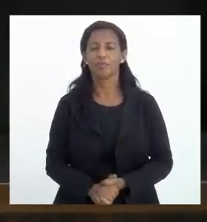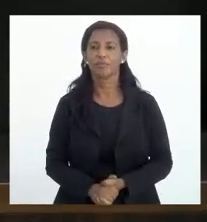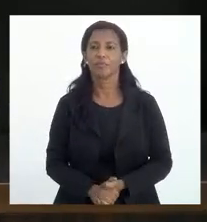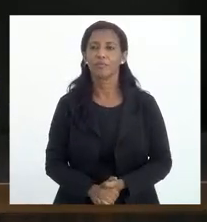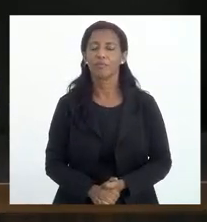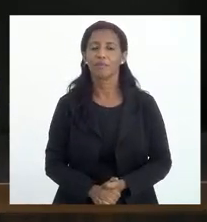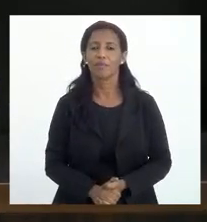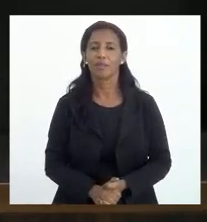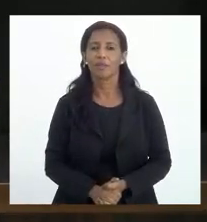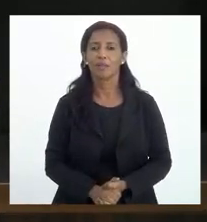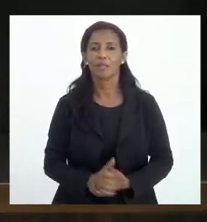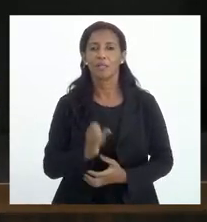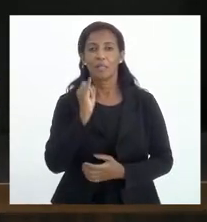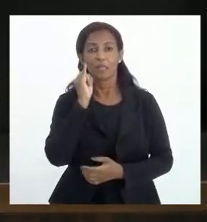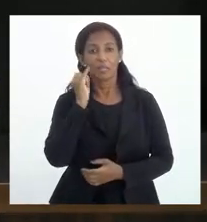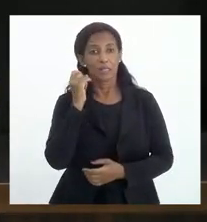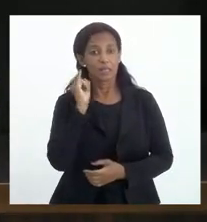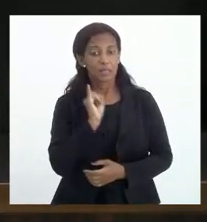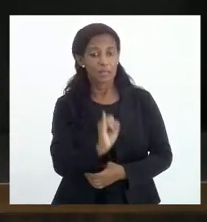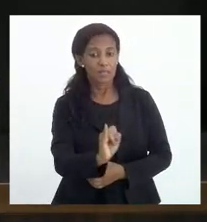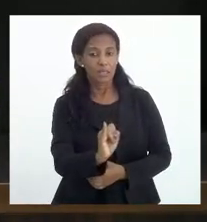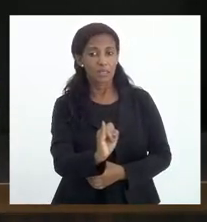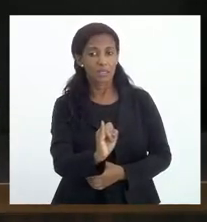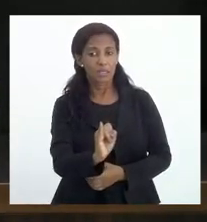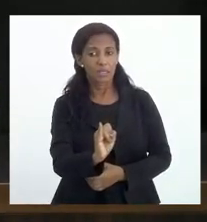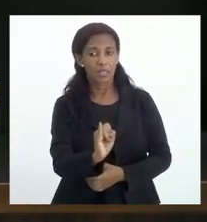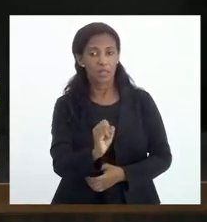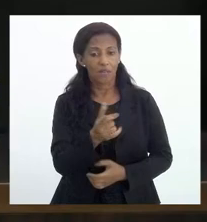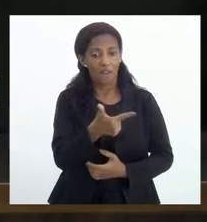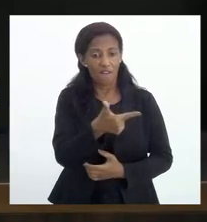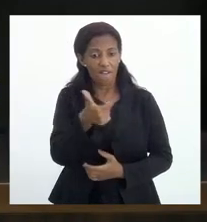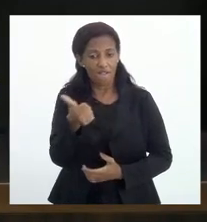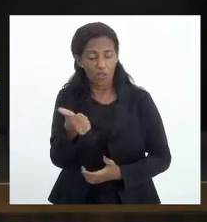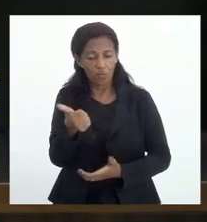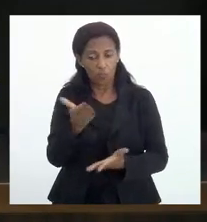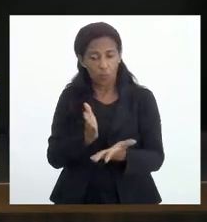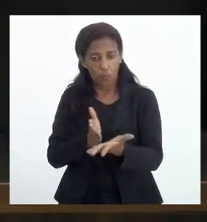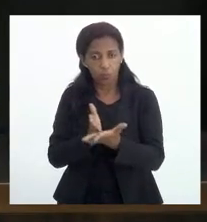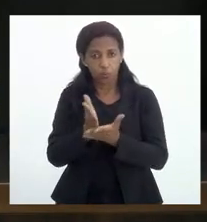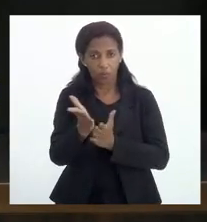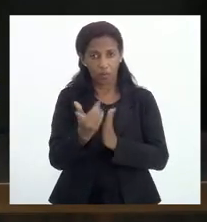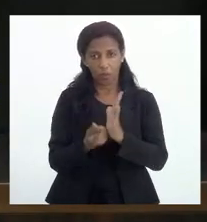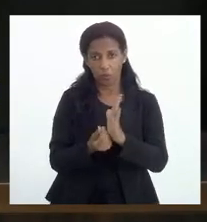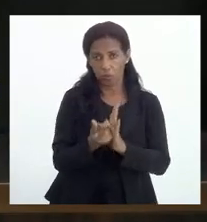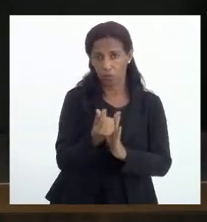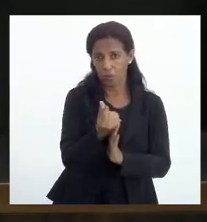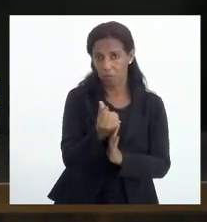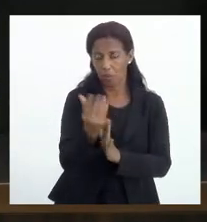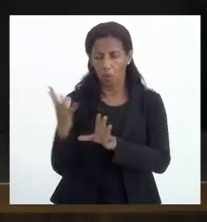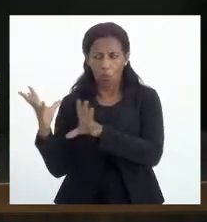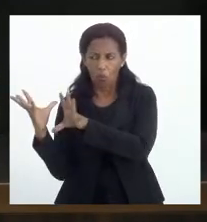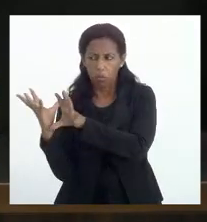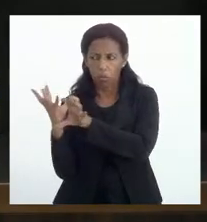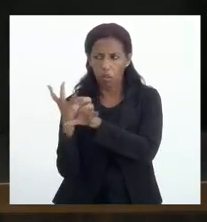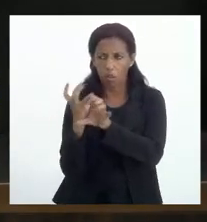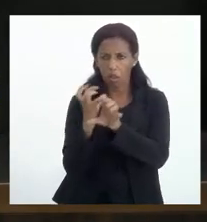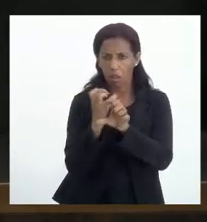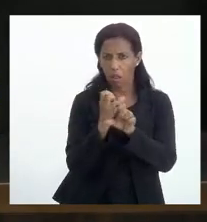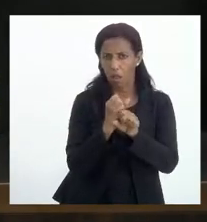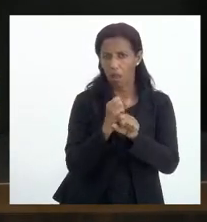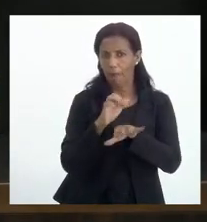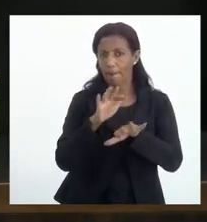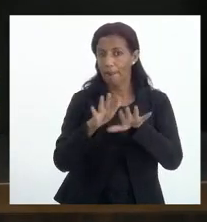se cotejarmos com o orçamento de 21 aprovado, nós arrecadaremos,